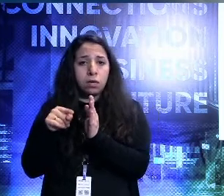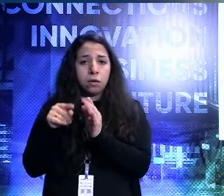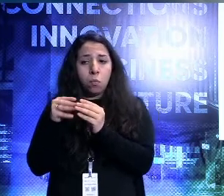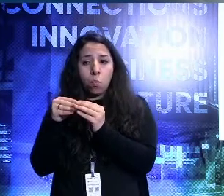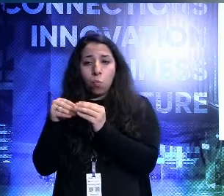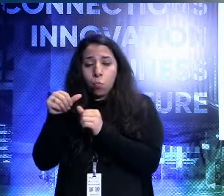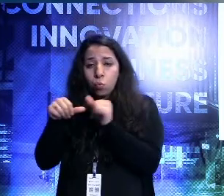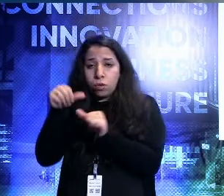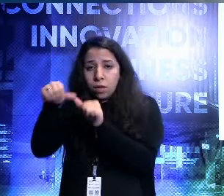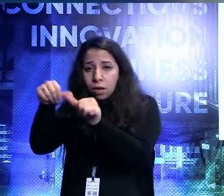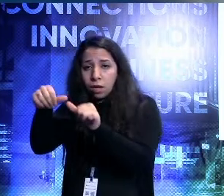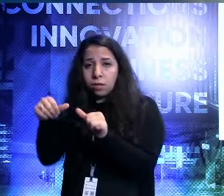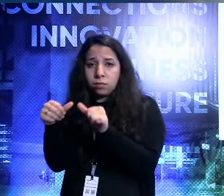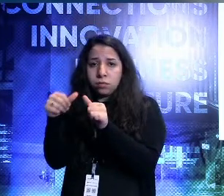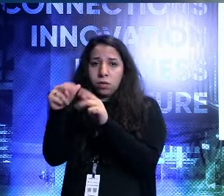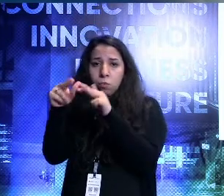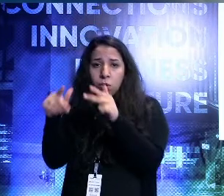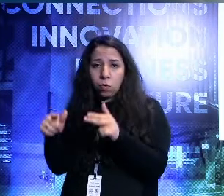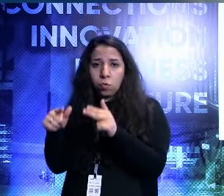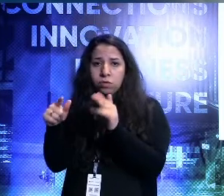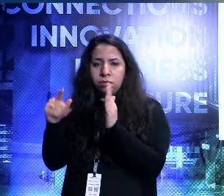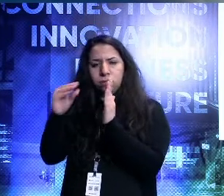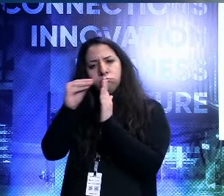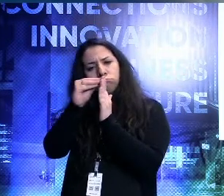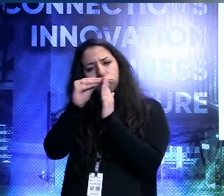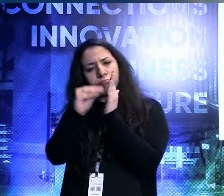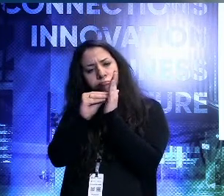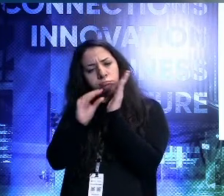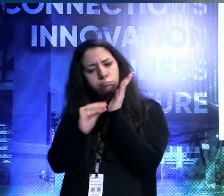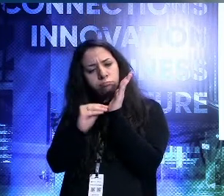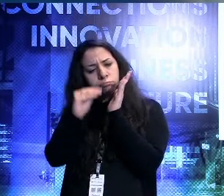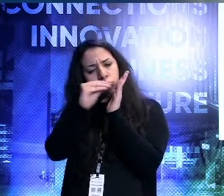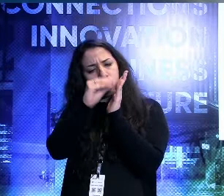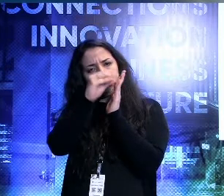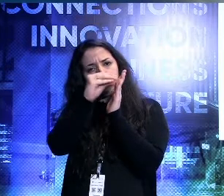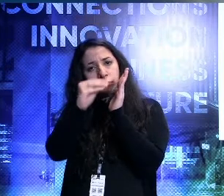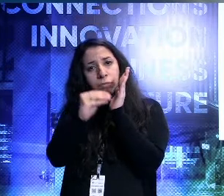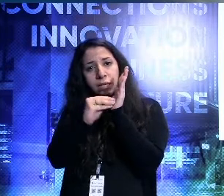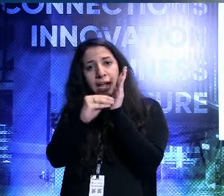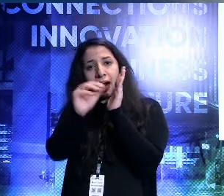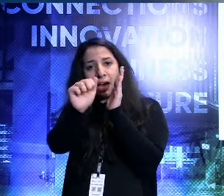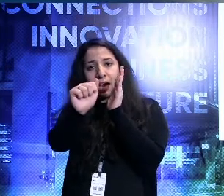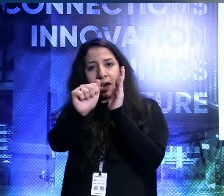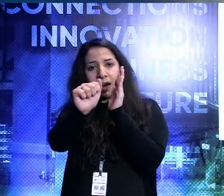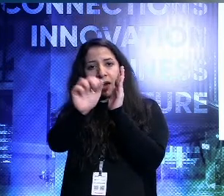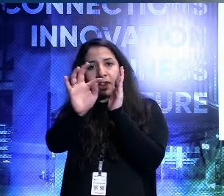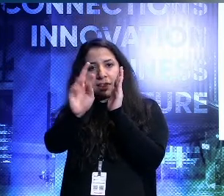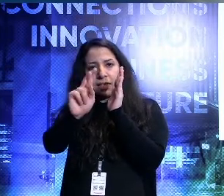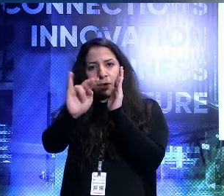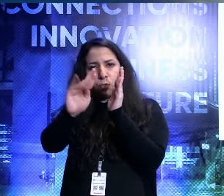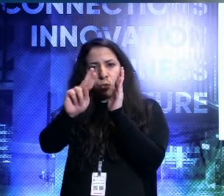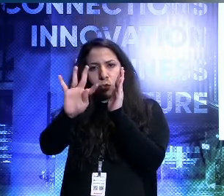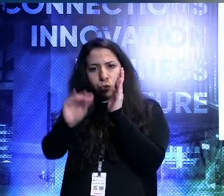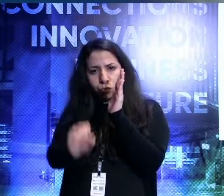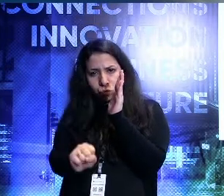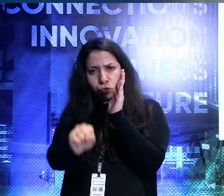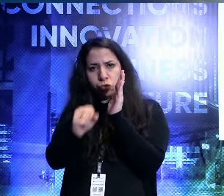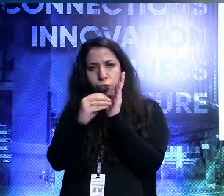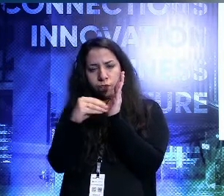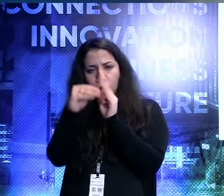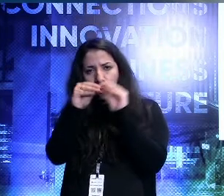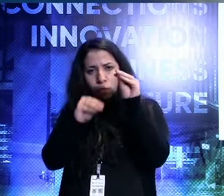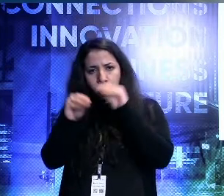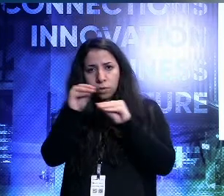mudanças de atributos dentro dela. No caso aqui, a gente percebe que tem um método aqui,